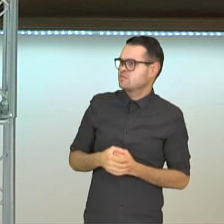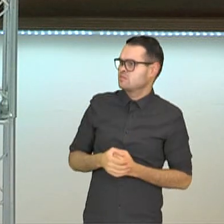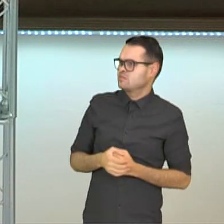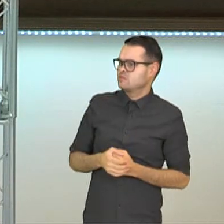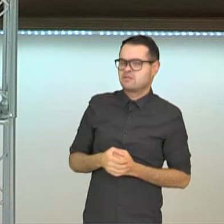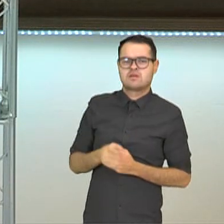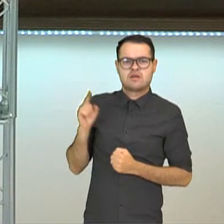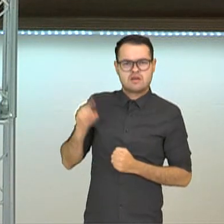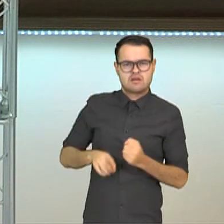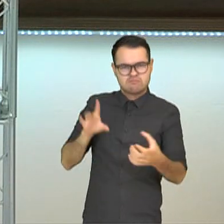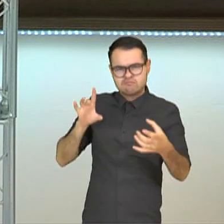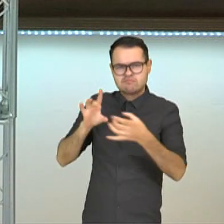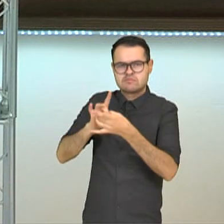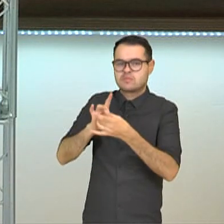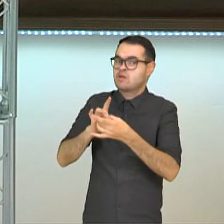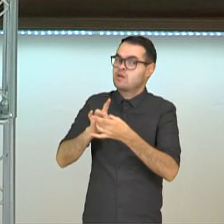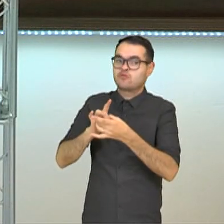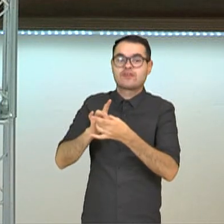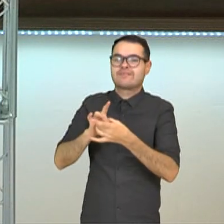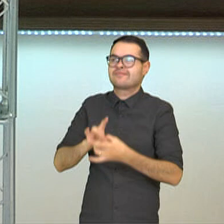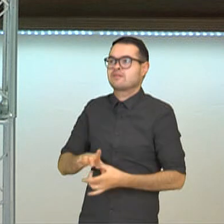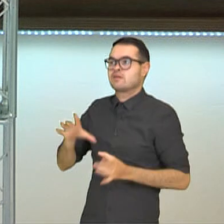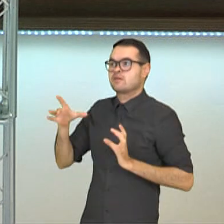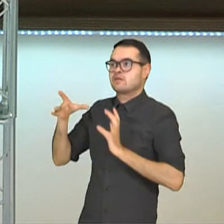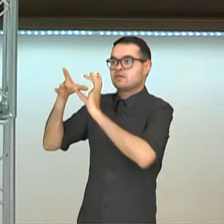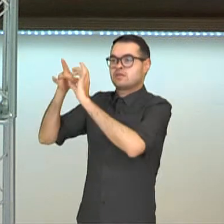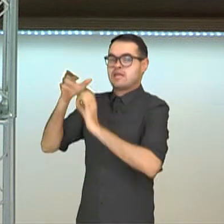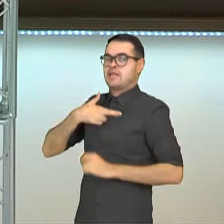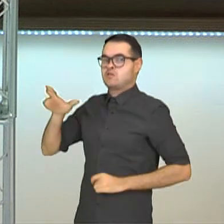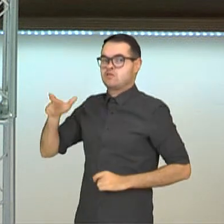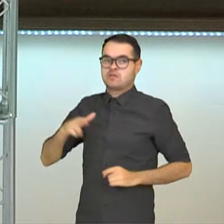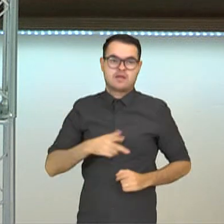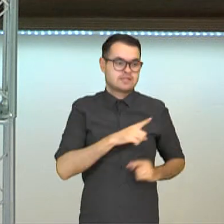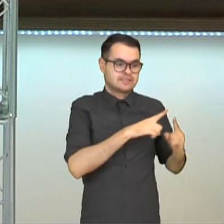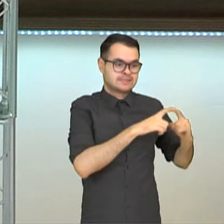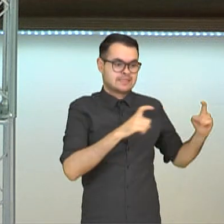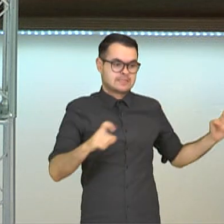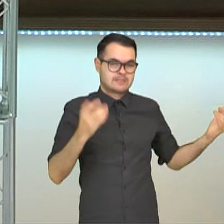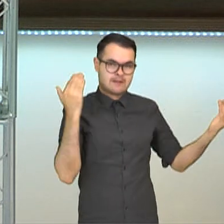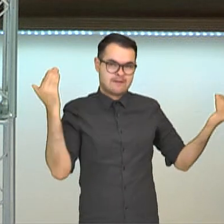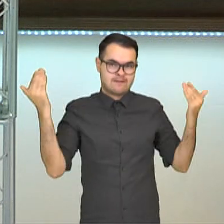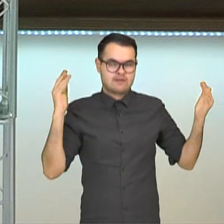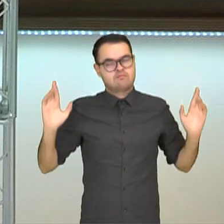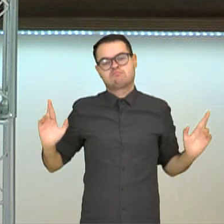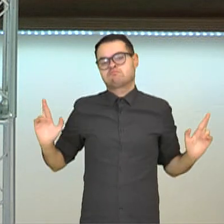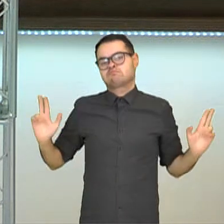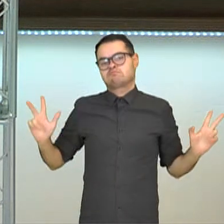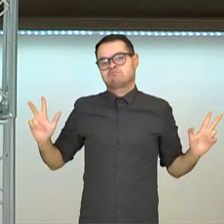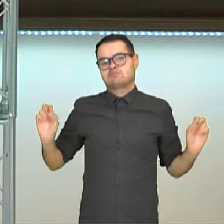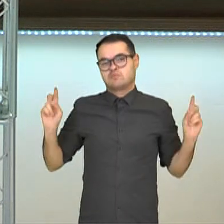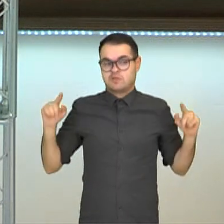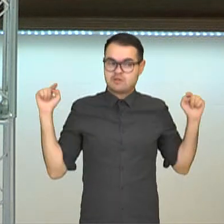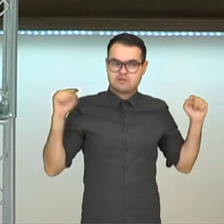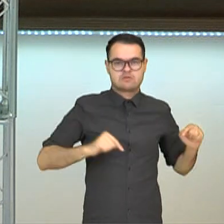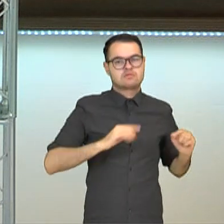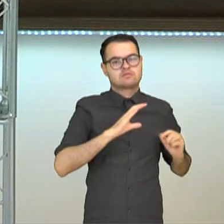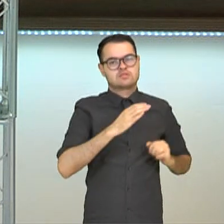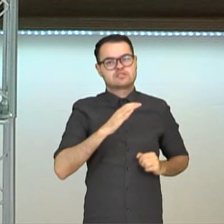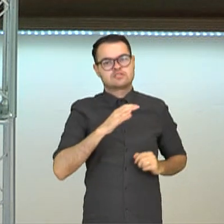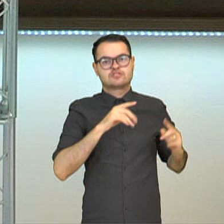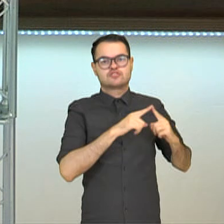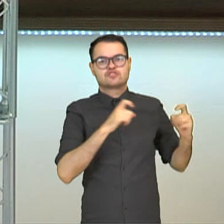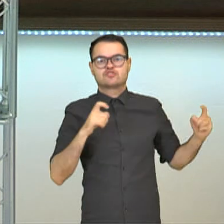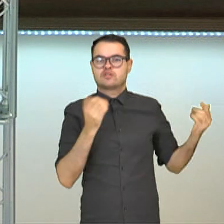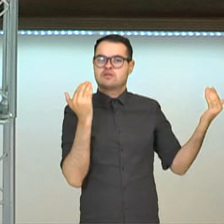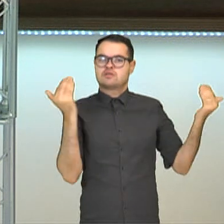toca mais nas questões religiosas e não nas questões científicas que nós analisamos aqui nas nossas aulas. O que é que nós